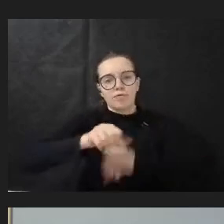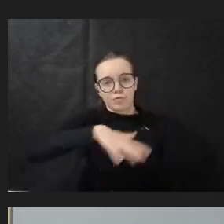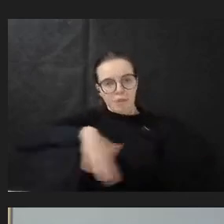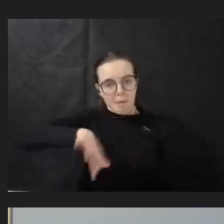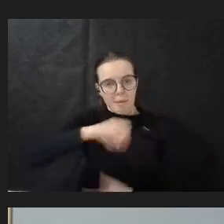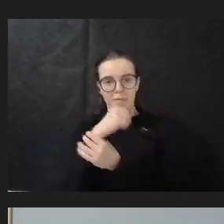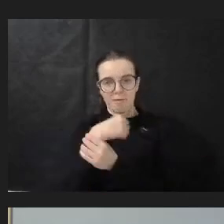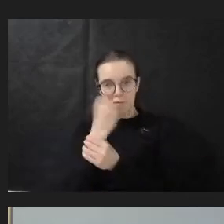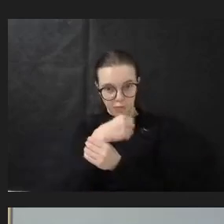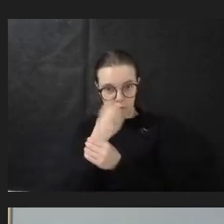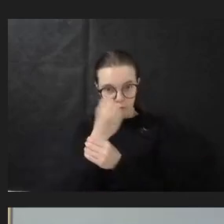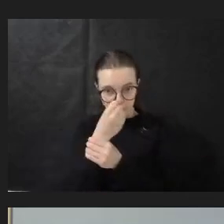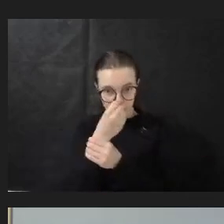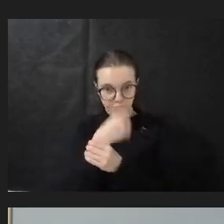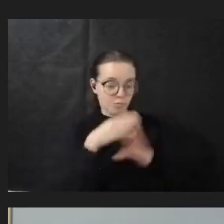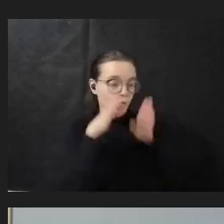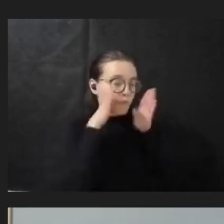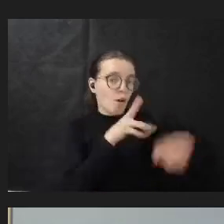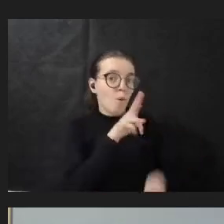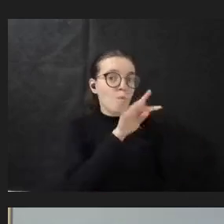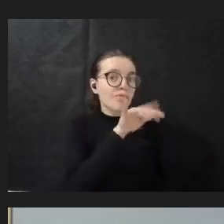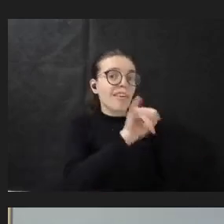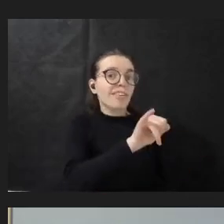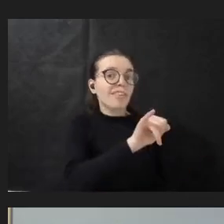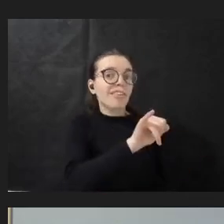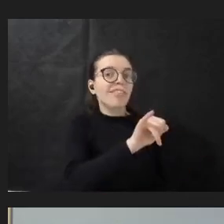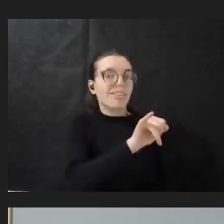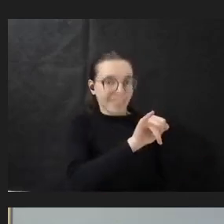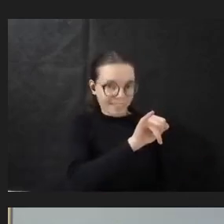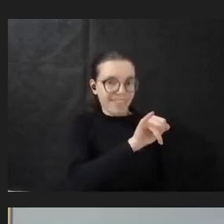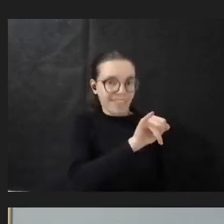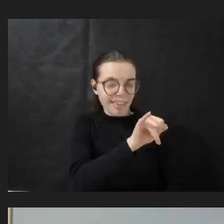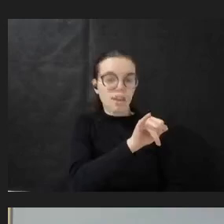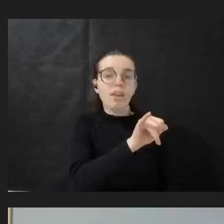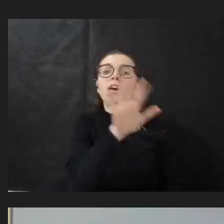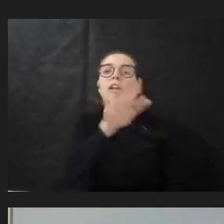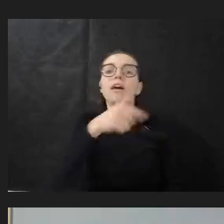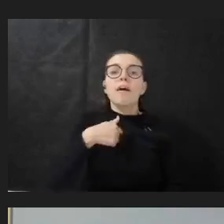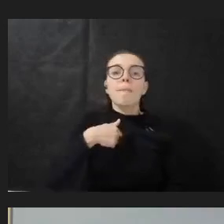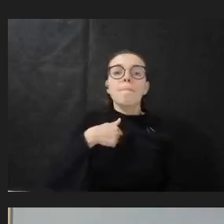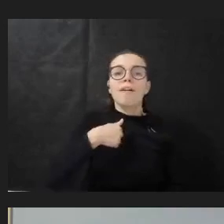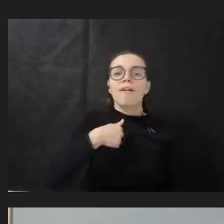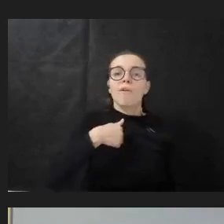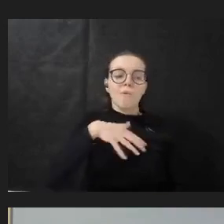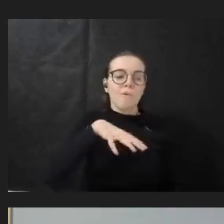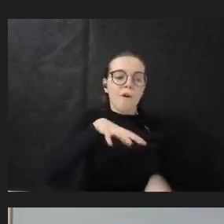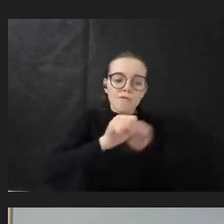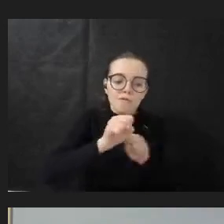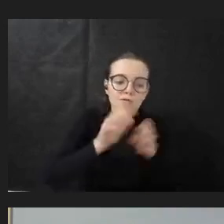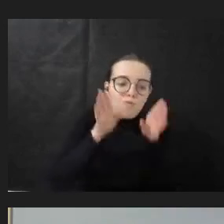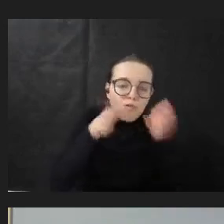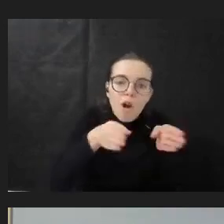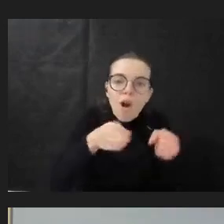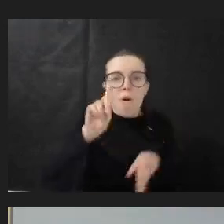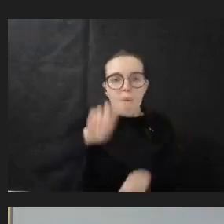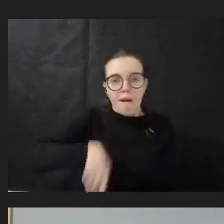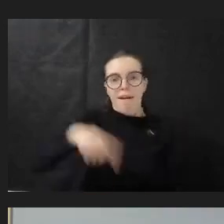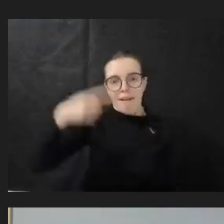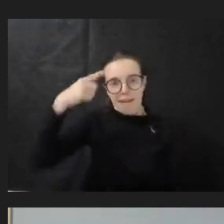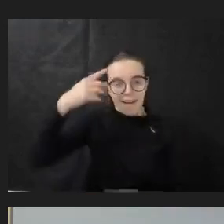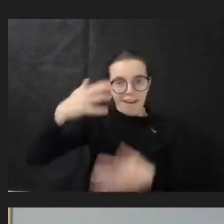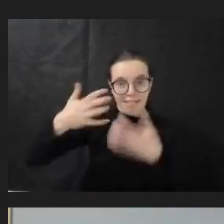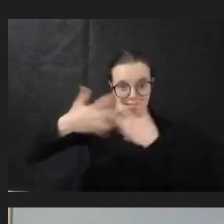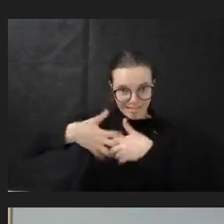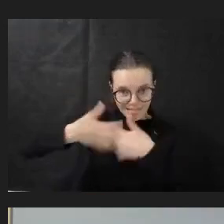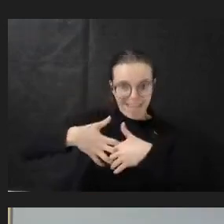intensiva. Eu fiz a residência em neuro, mas a minha área de atuação sempre foi mesmo com crianças neurológicas. Então,